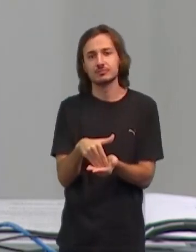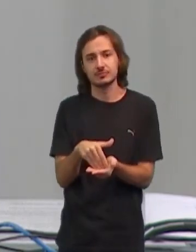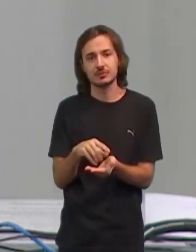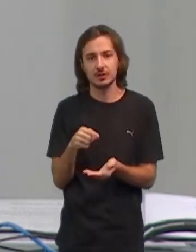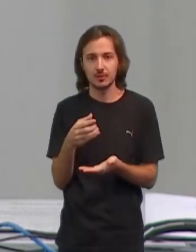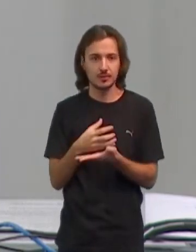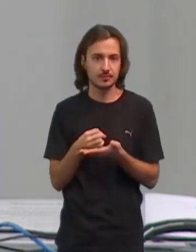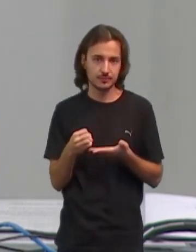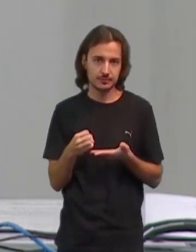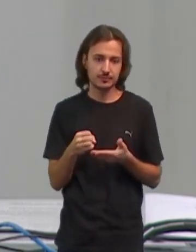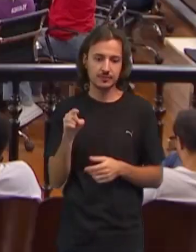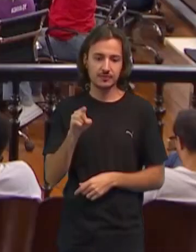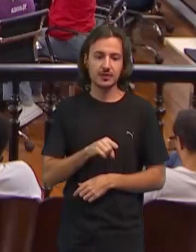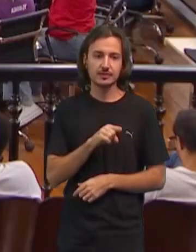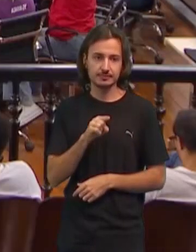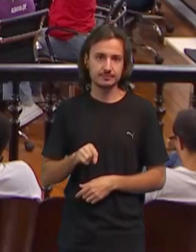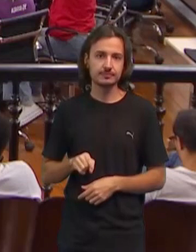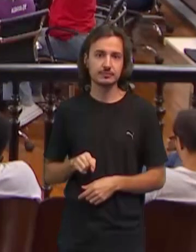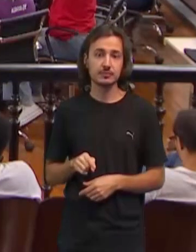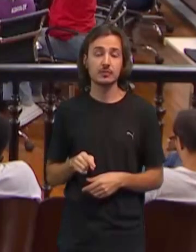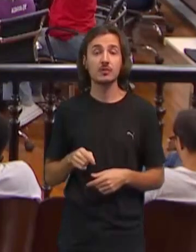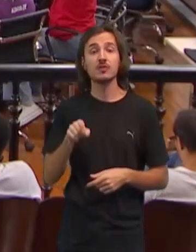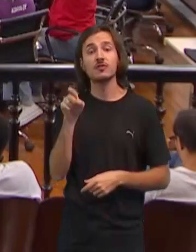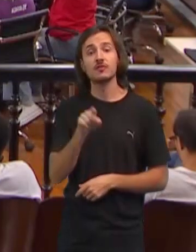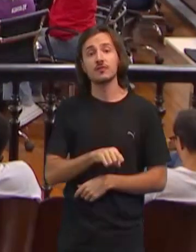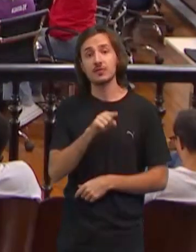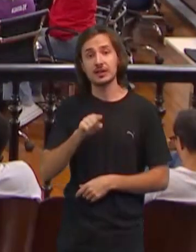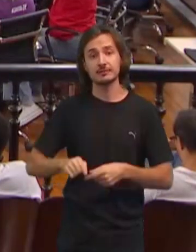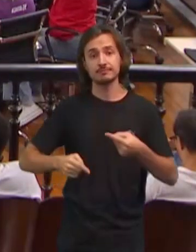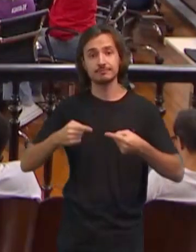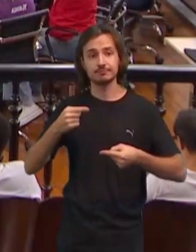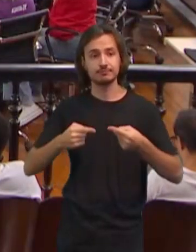total. O veto total está em discussão.